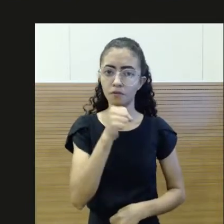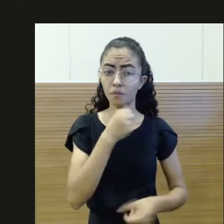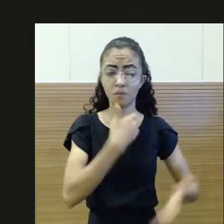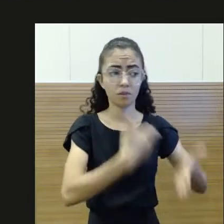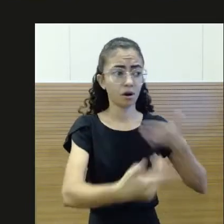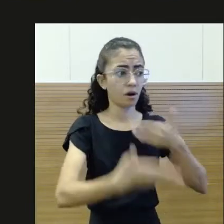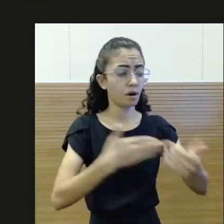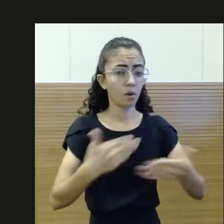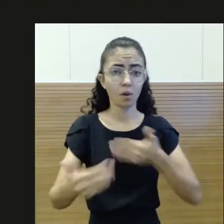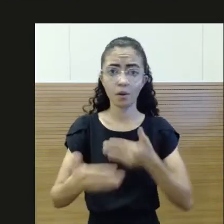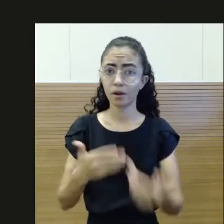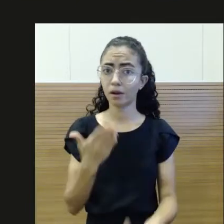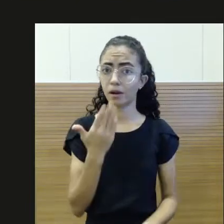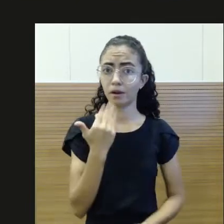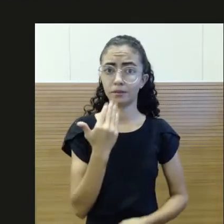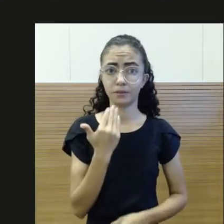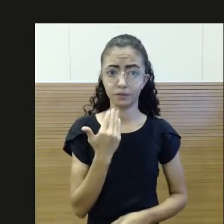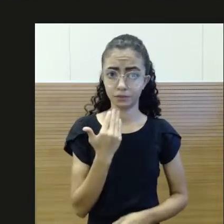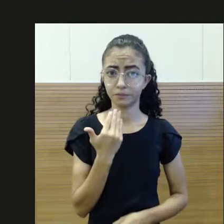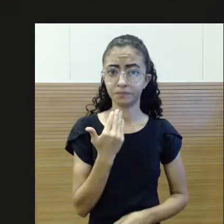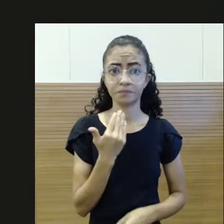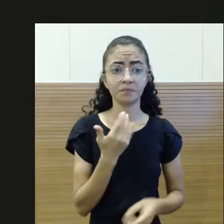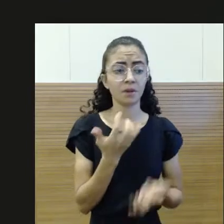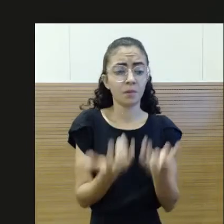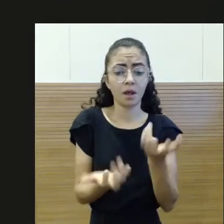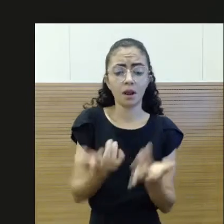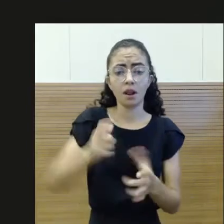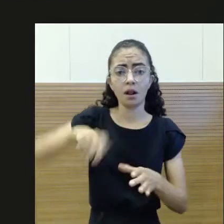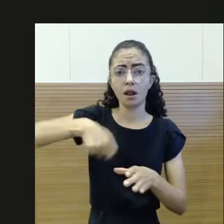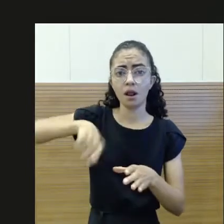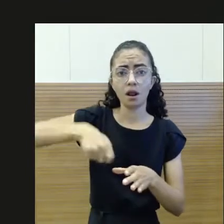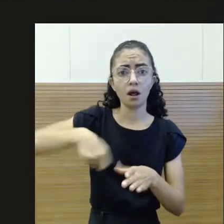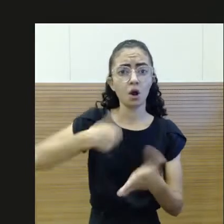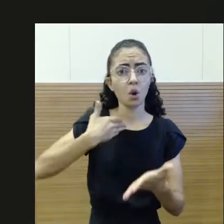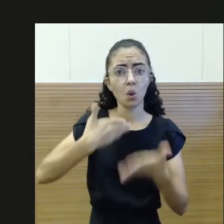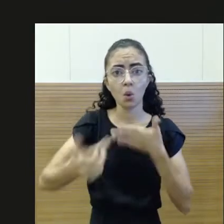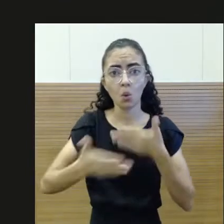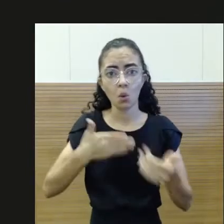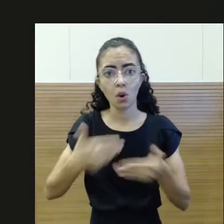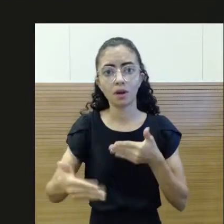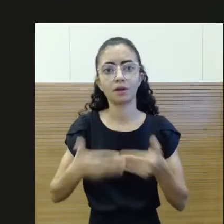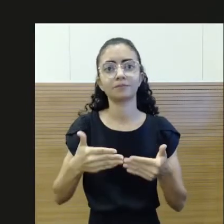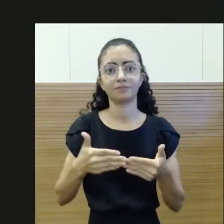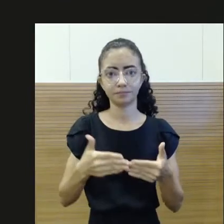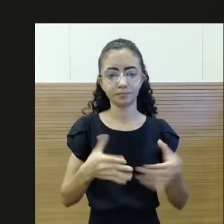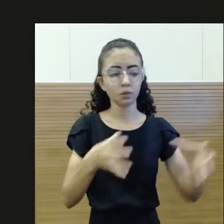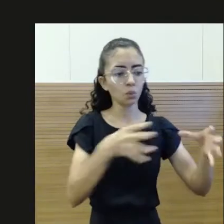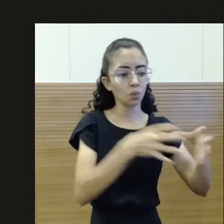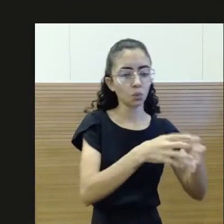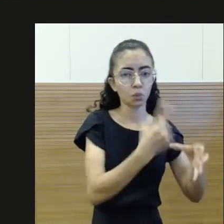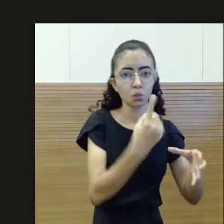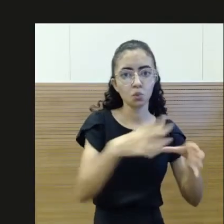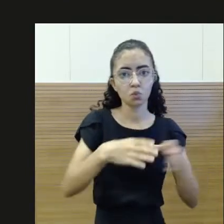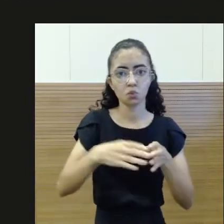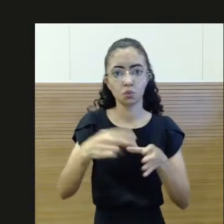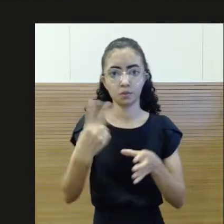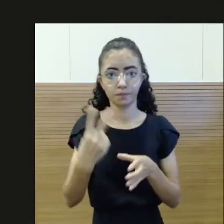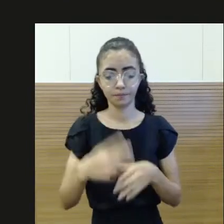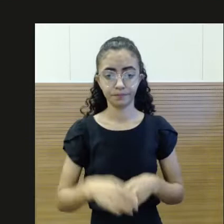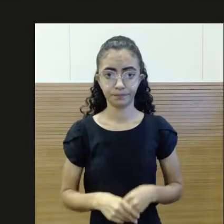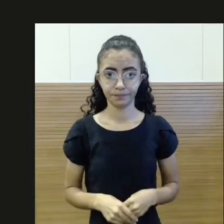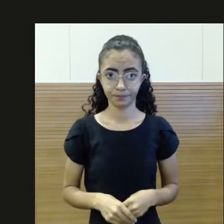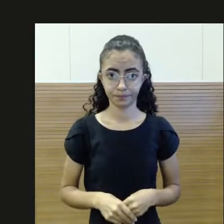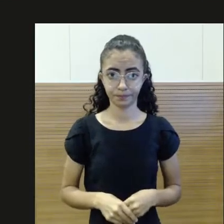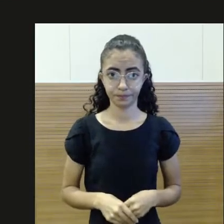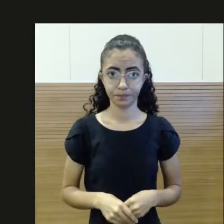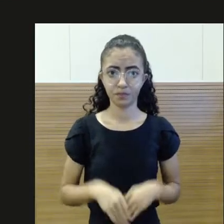grupo 1 e toda e qualquer preparação culinária baseada em alimentos do grupo 1. E que